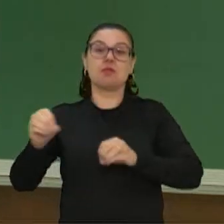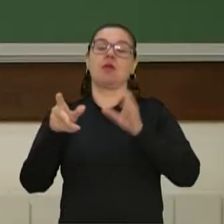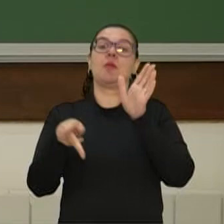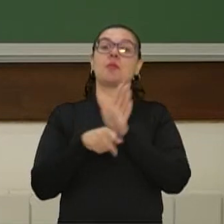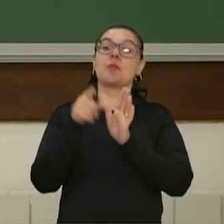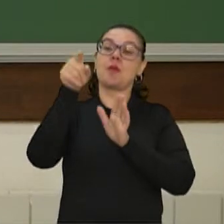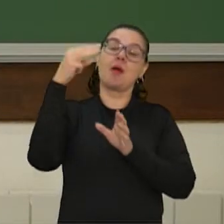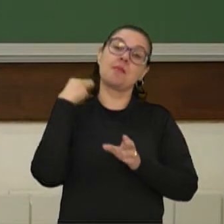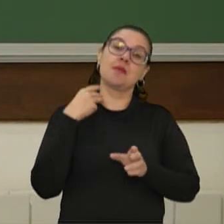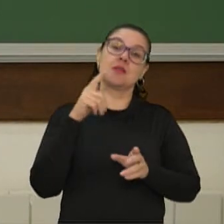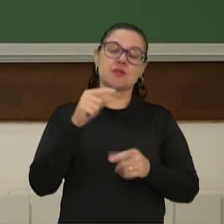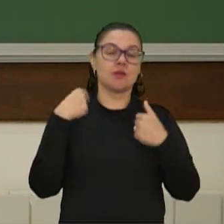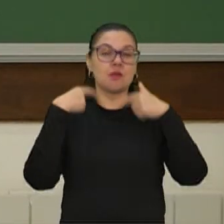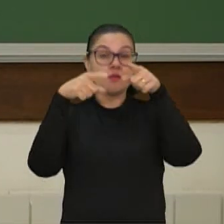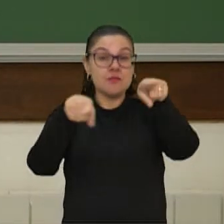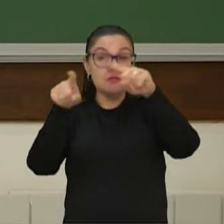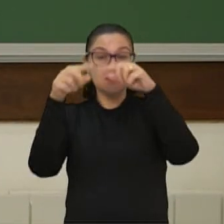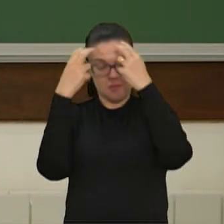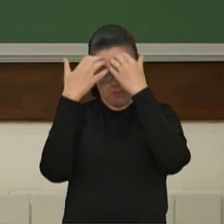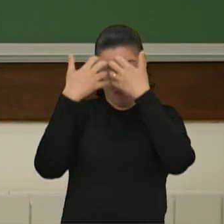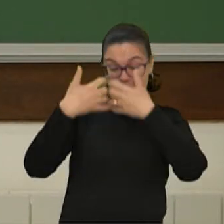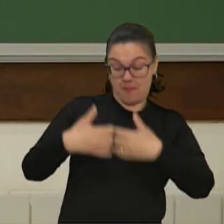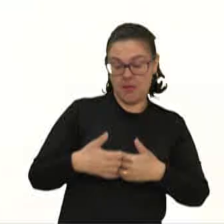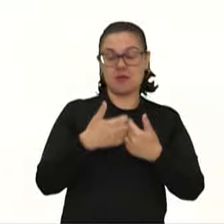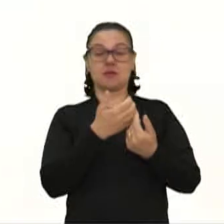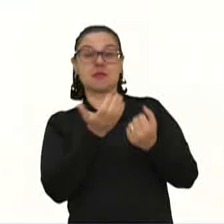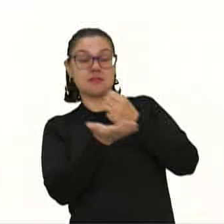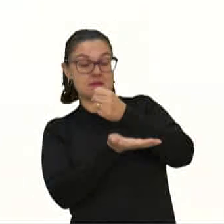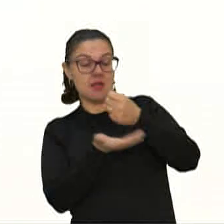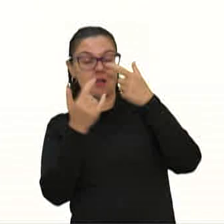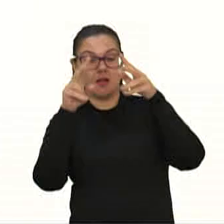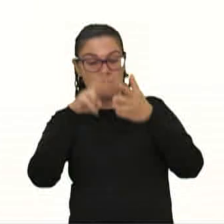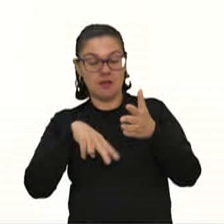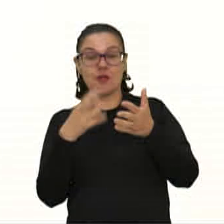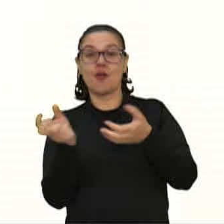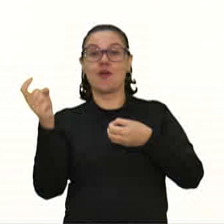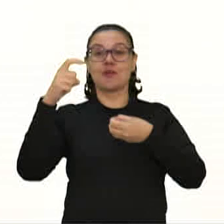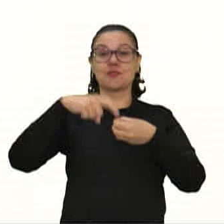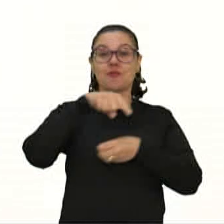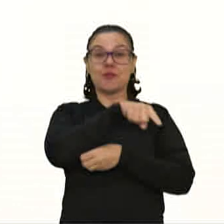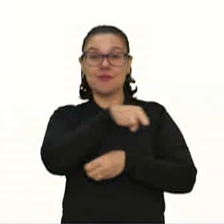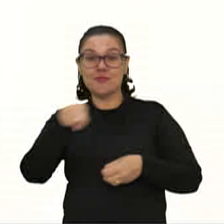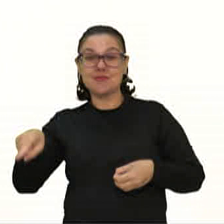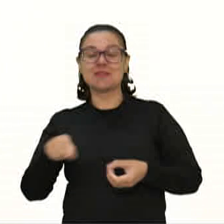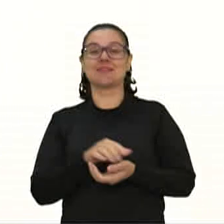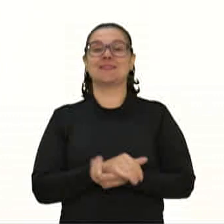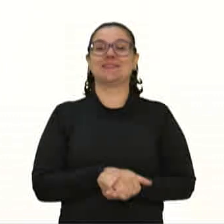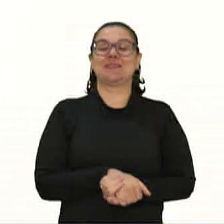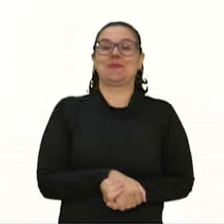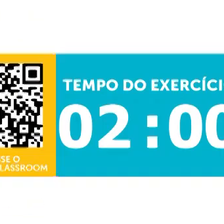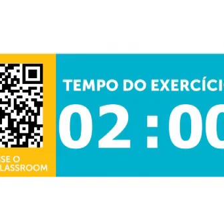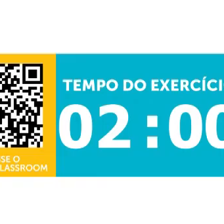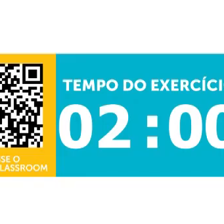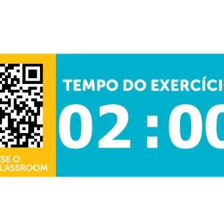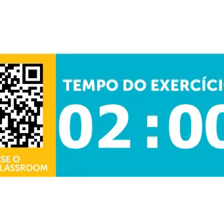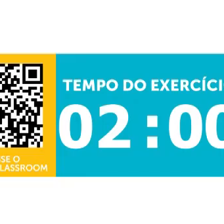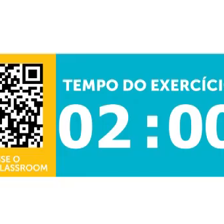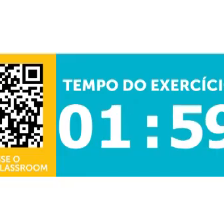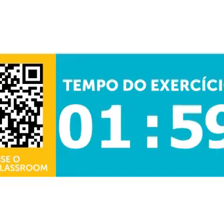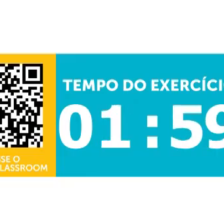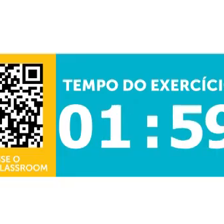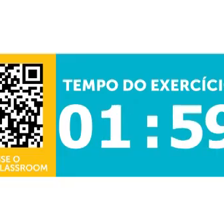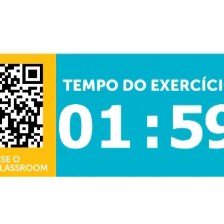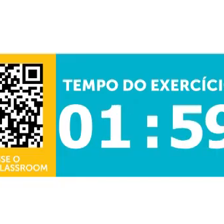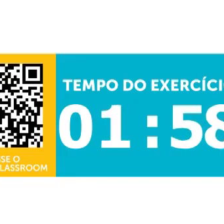ouro. Pensem aí rapidinho, releiam o texto base, respondam que eu já volto comentando com o gabarito com vocês.